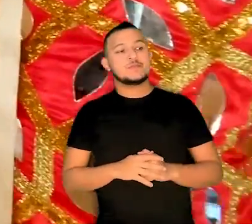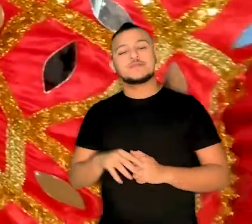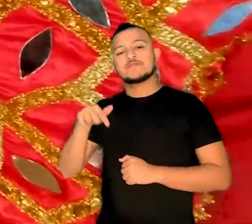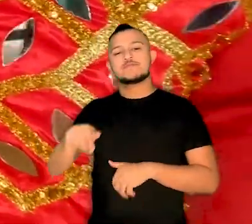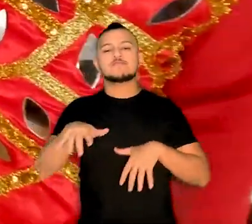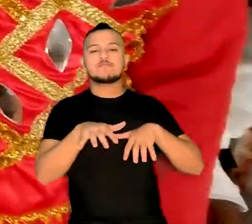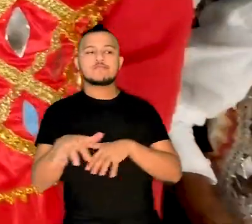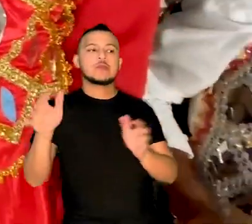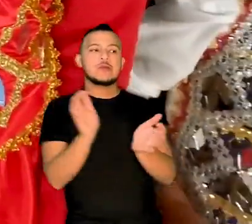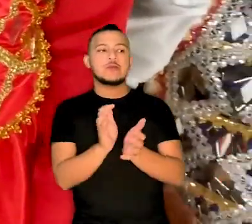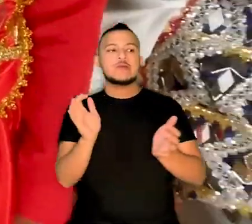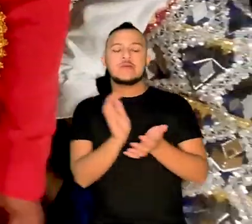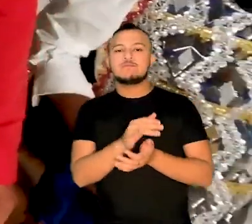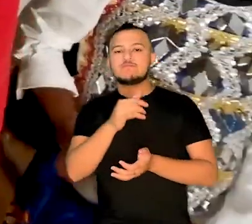regato seja perfumado a todos.